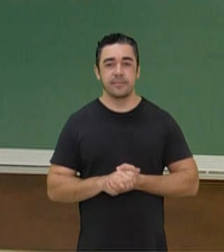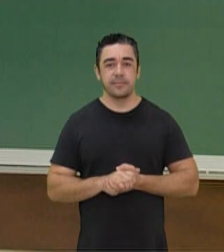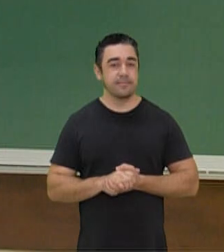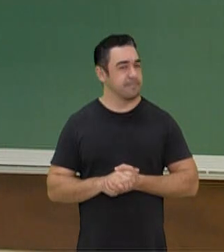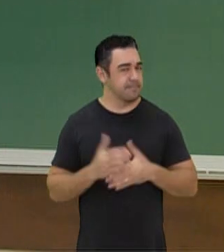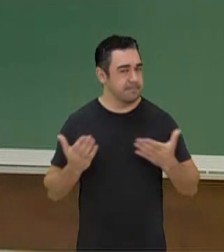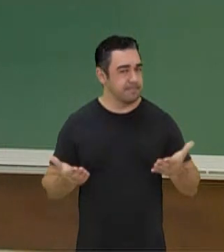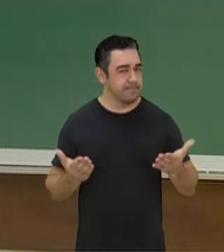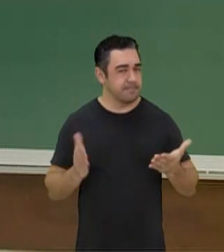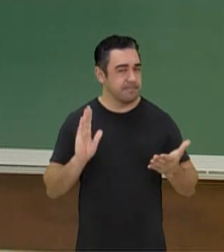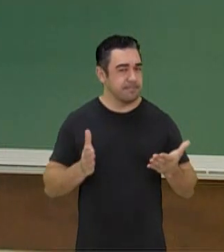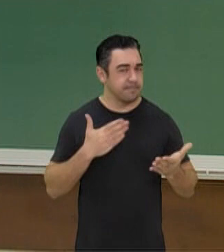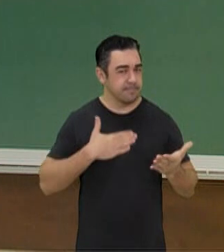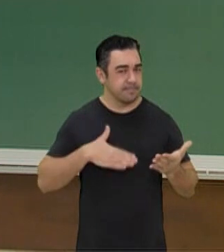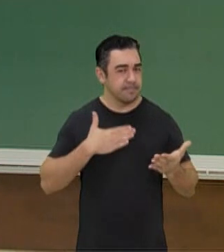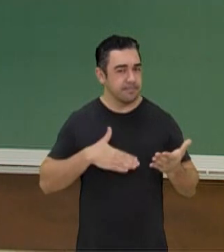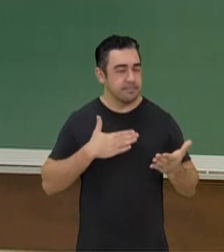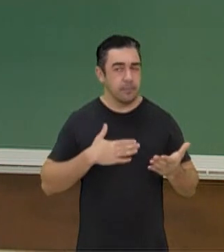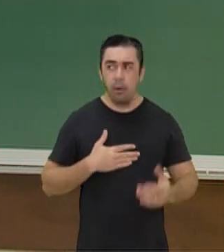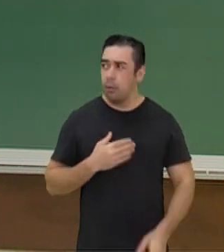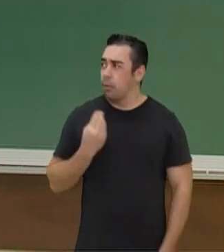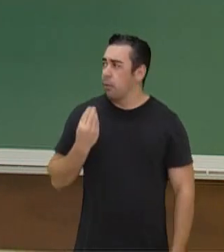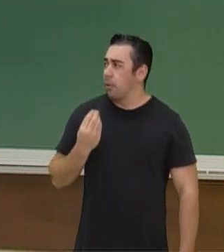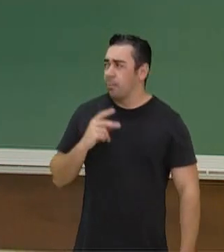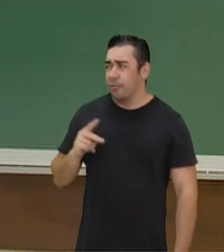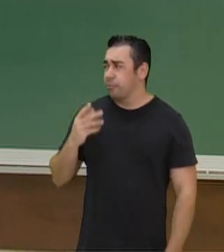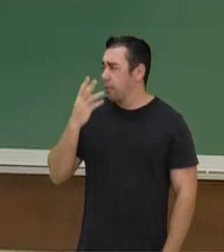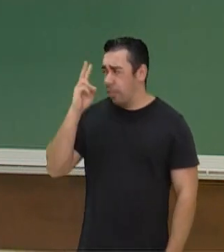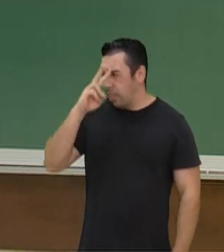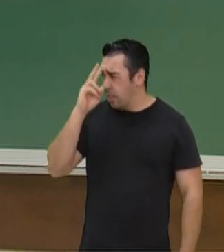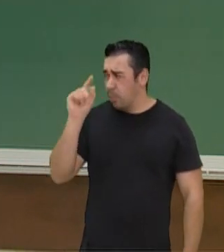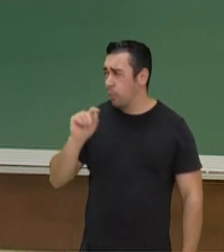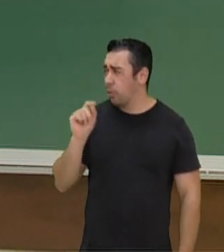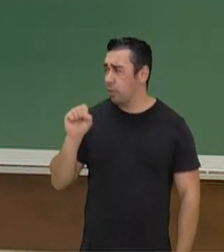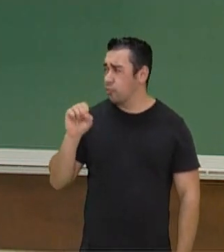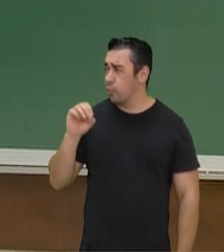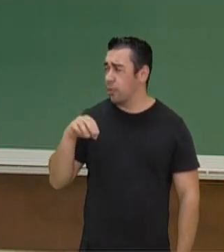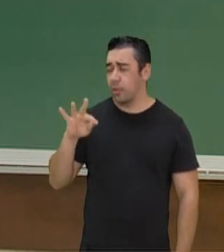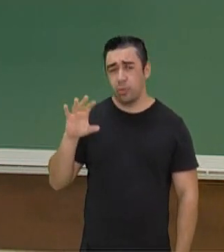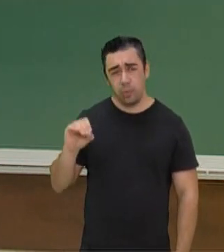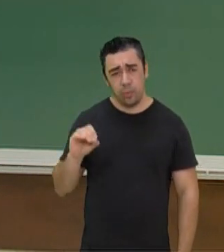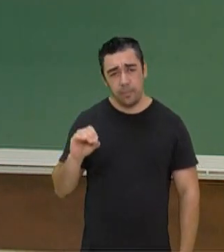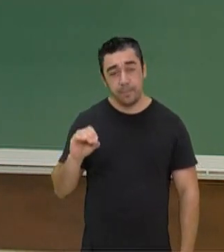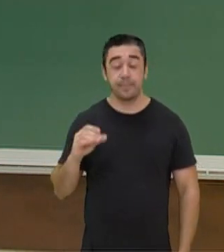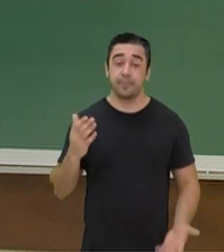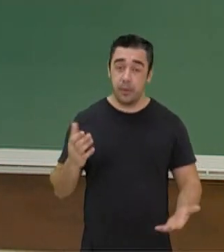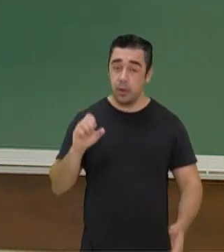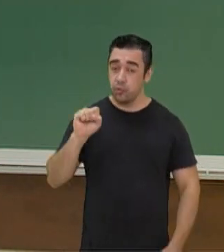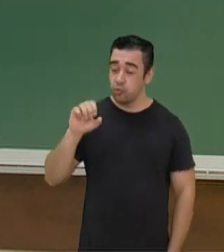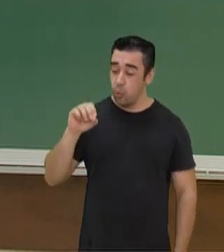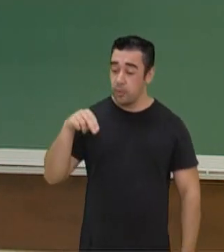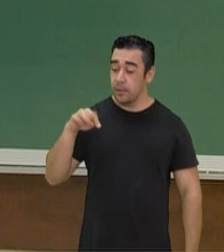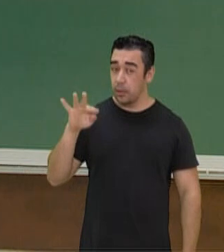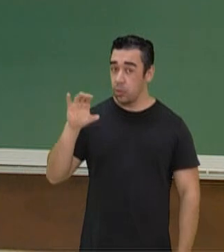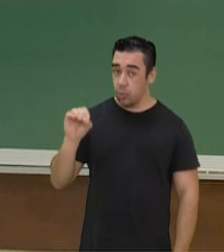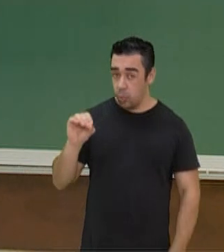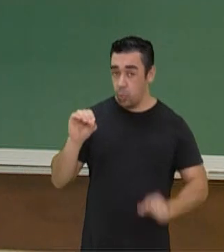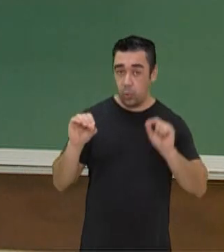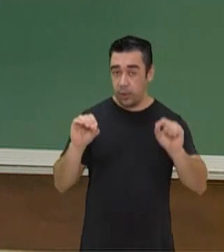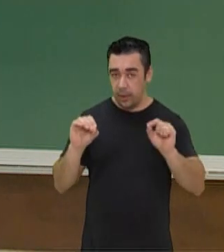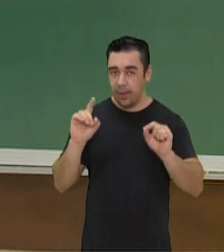Tá aí, pessoal? Tranquilinhos? Ai, professor, eu não lembro o que é soneto. Bom, gente, soneto é uma